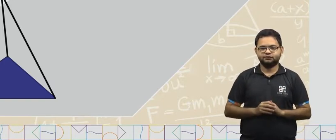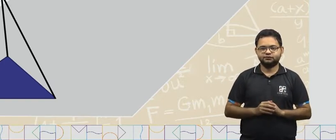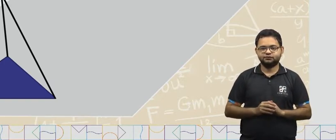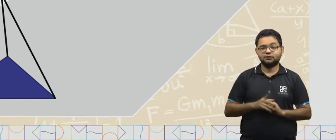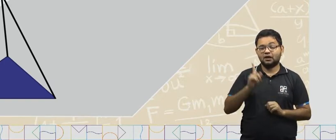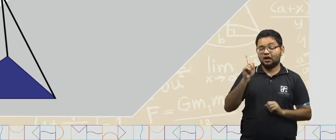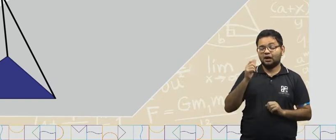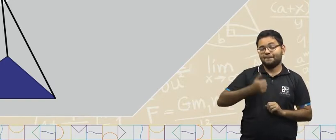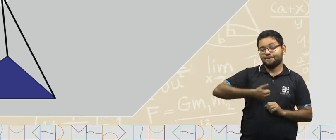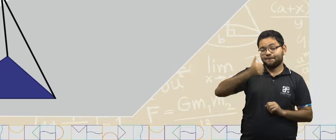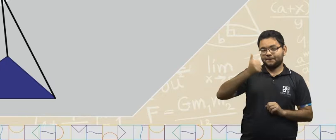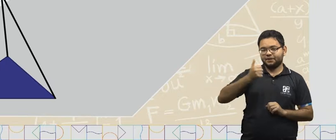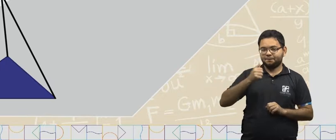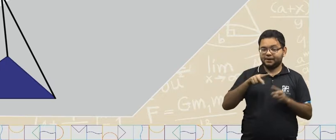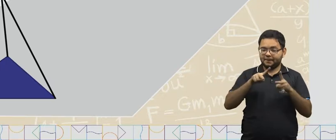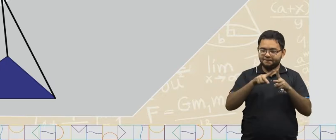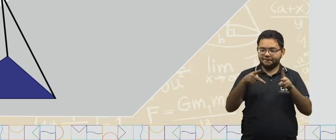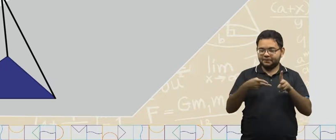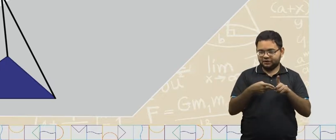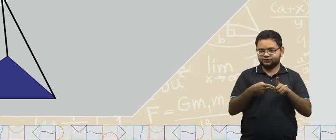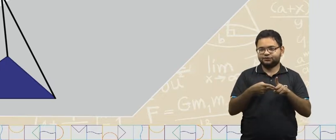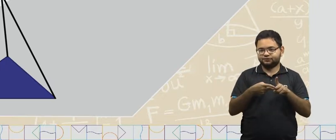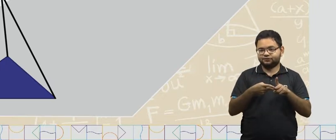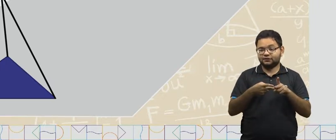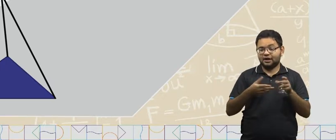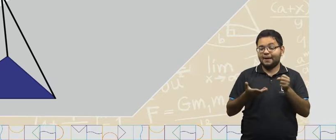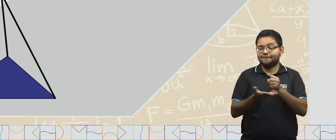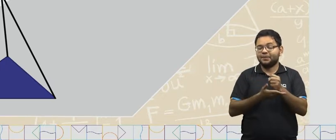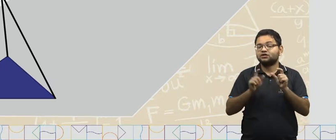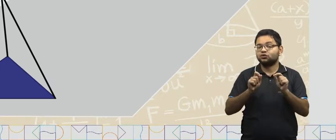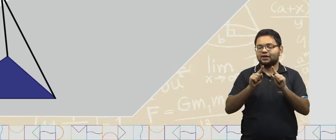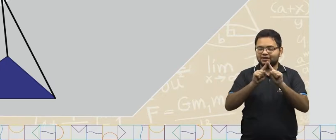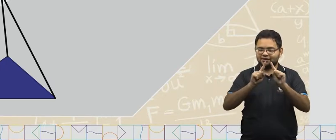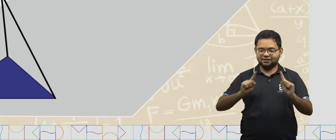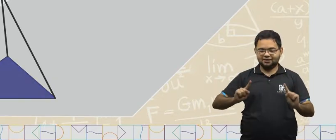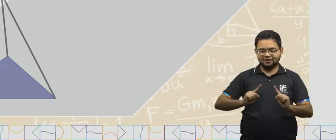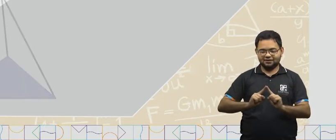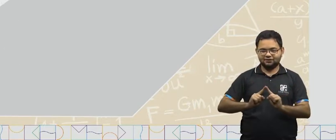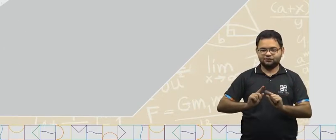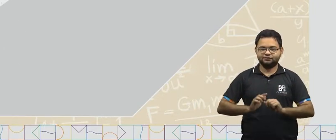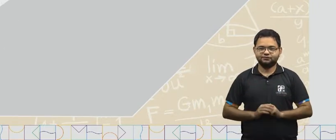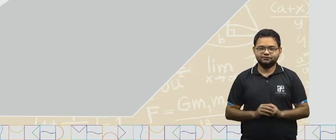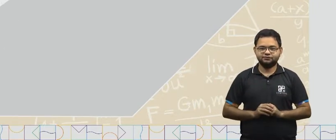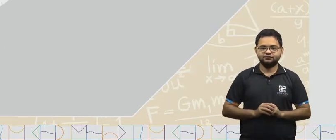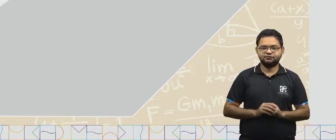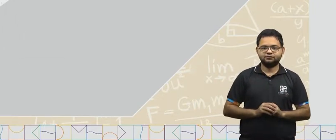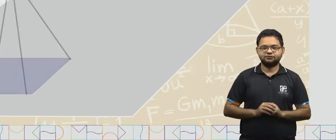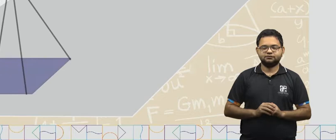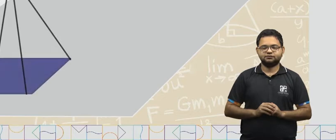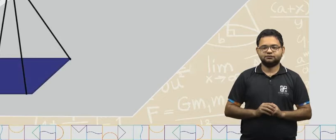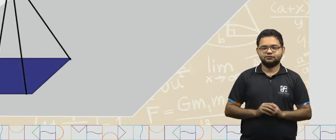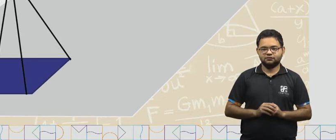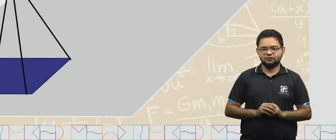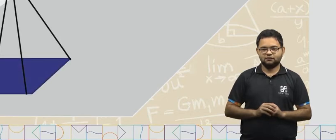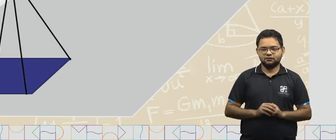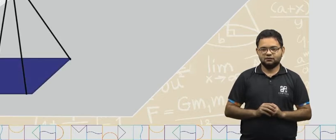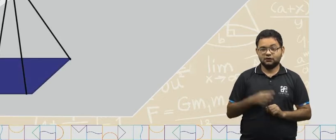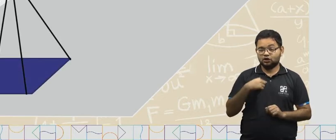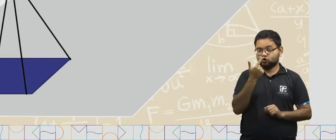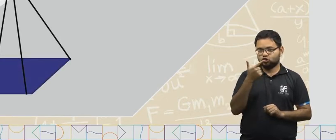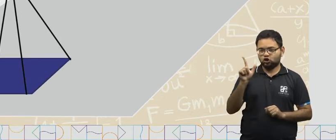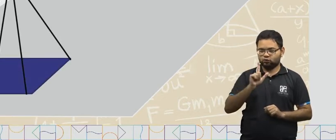primeira pirâmide que veremos, uma pirâmide de base triangular. Aqui temos a pirâmide com